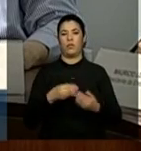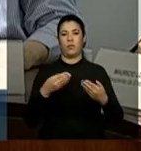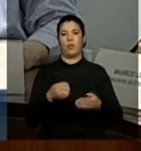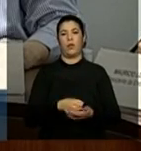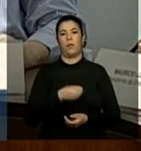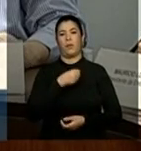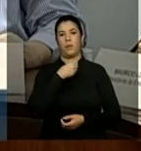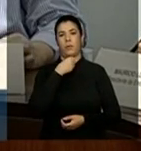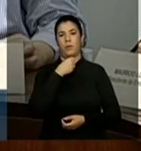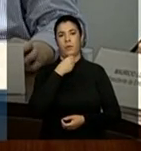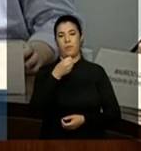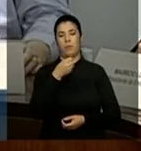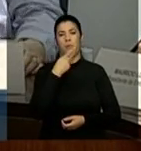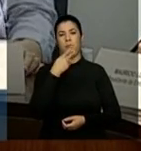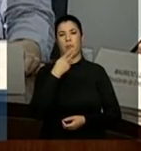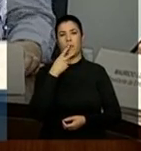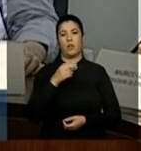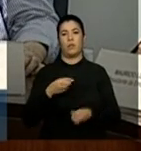favor.